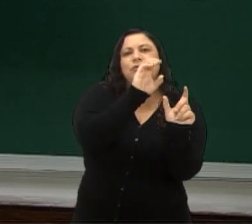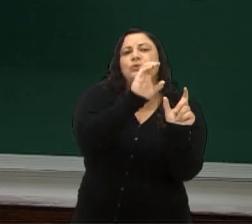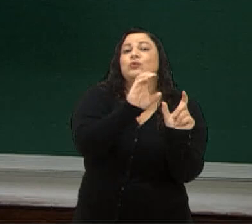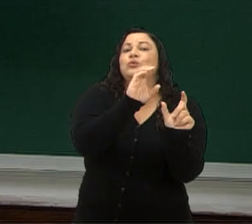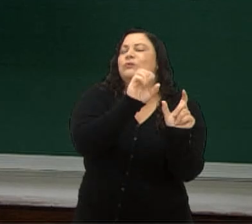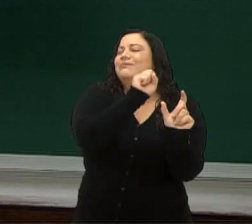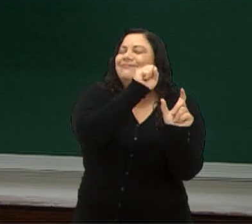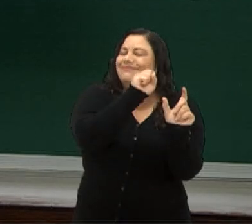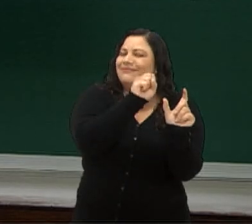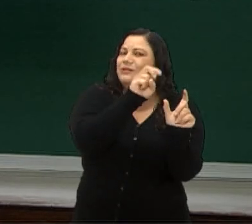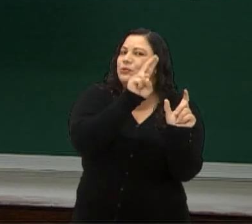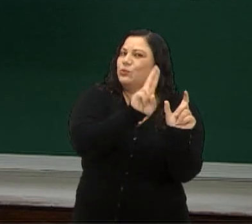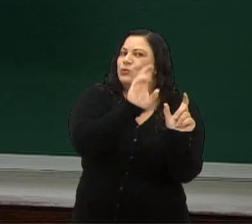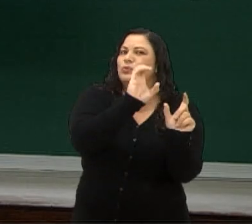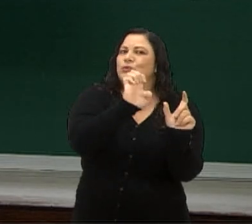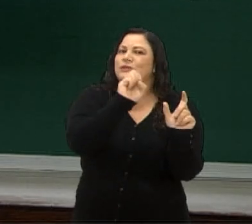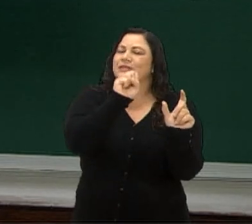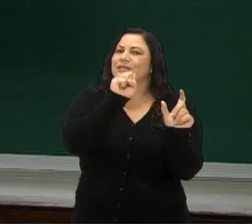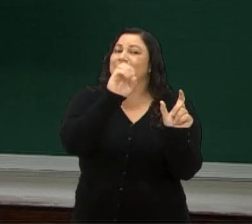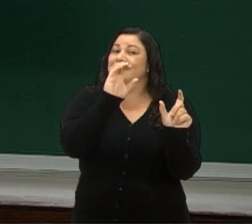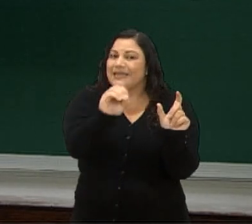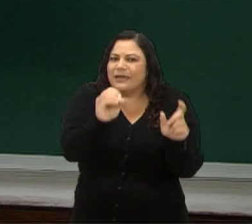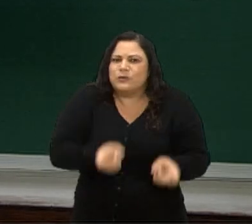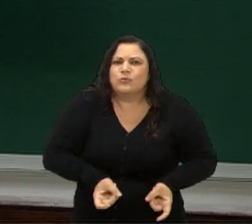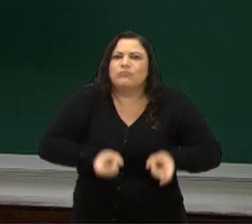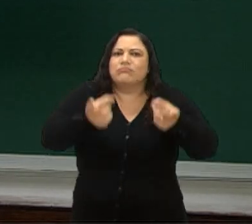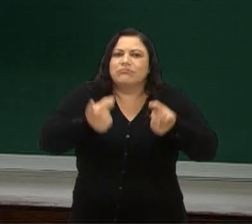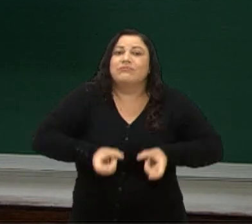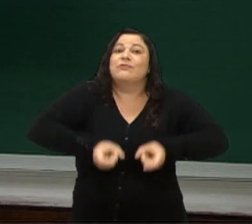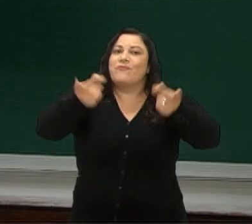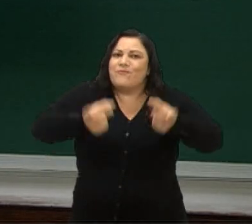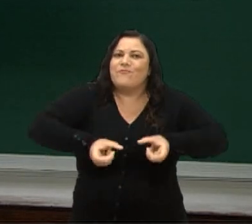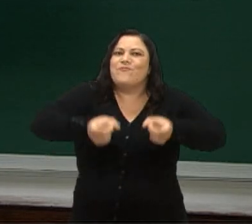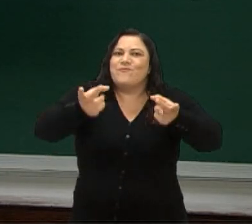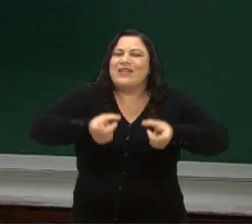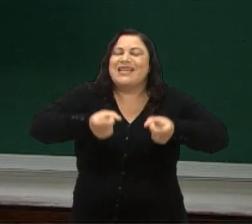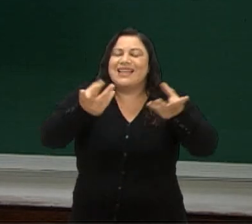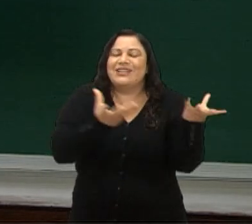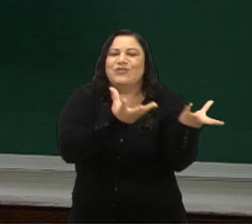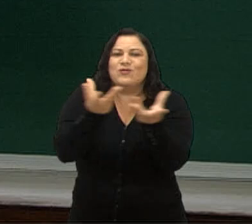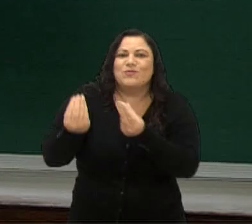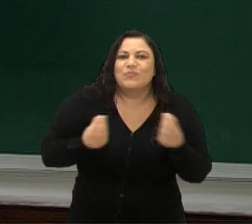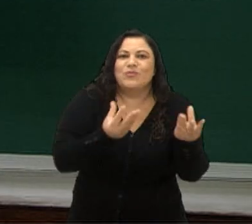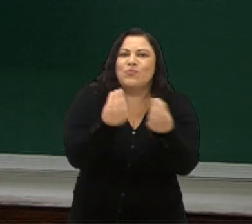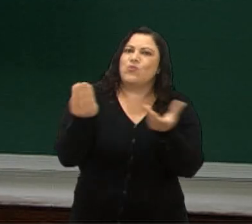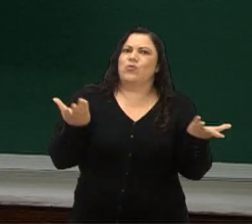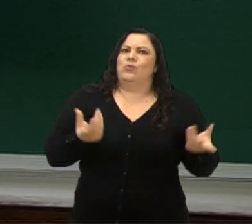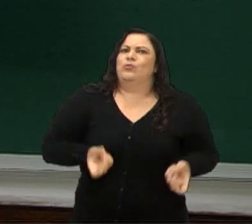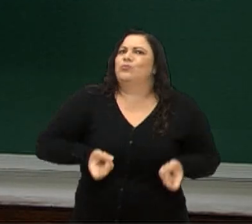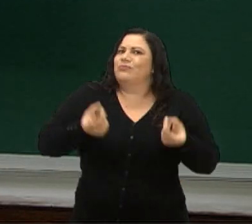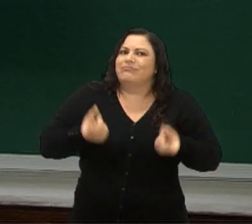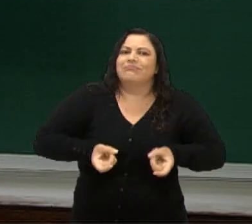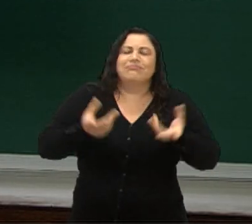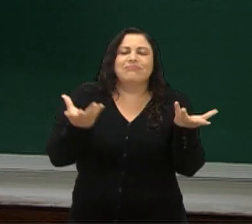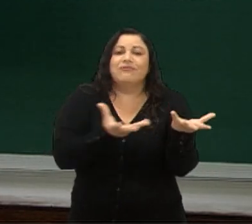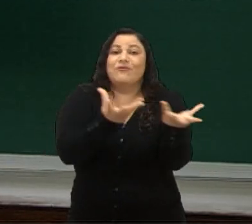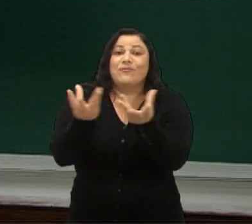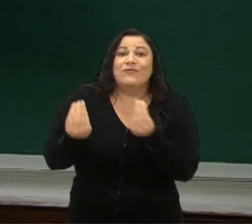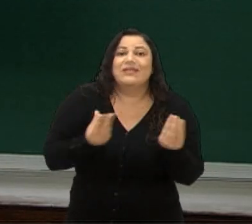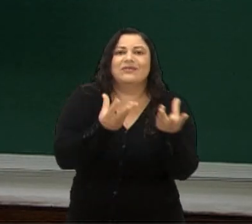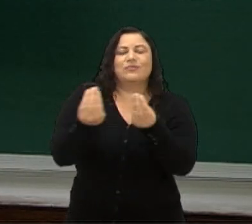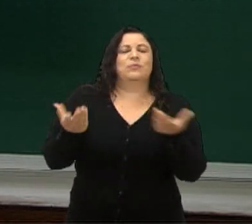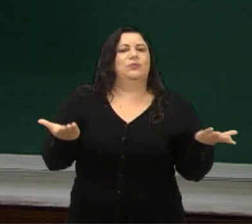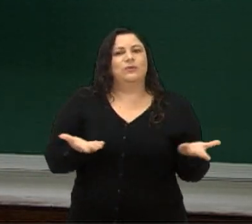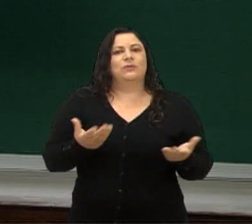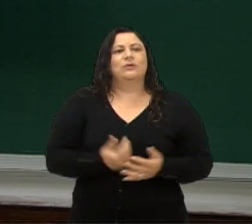à literalidade, sucesso de bilheteria é aquilo que vende muito, não é verdade? Então, qual a opinião do autor aqui? Ó? Ele